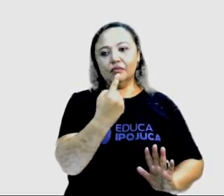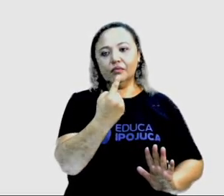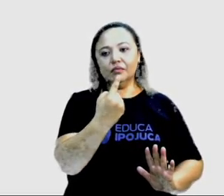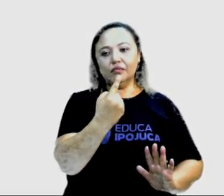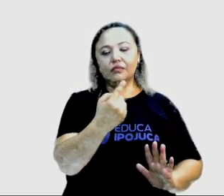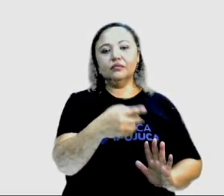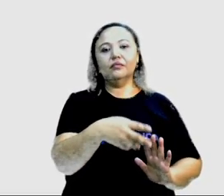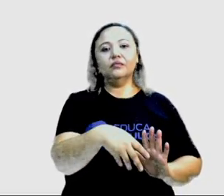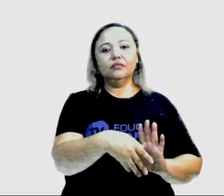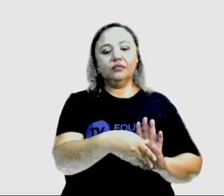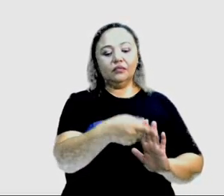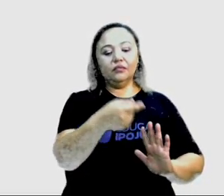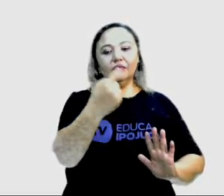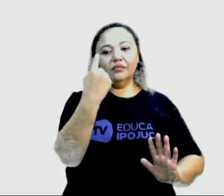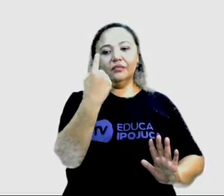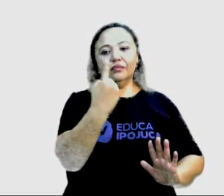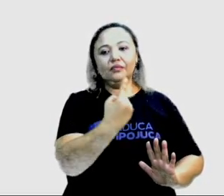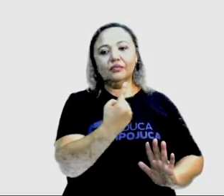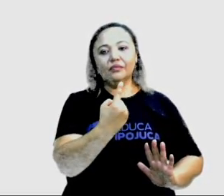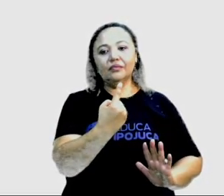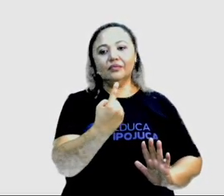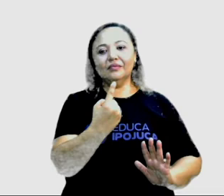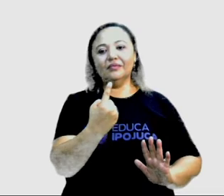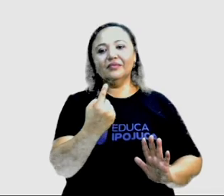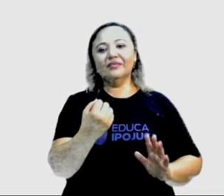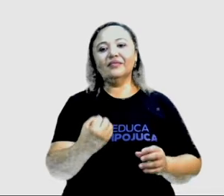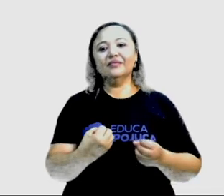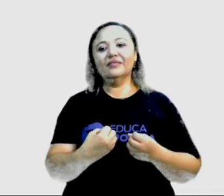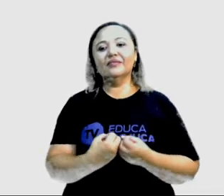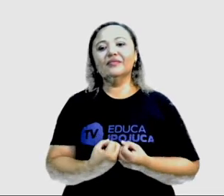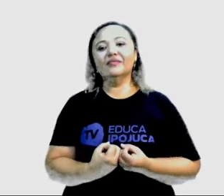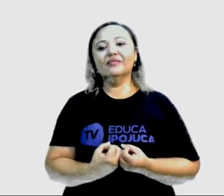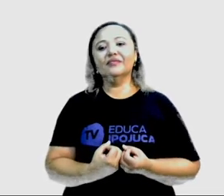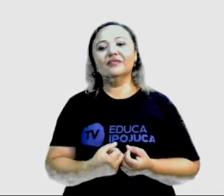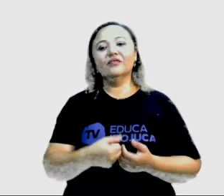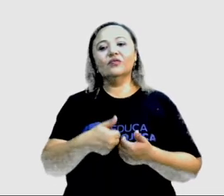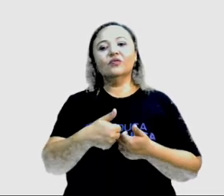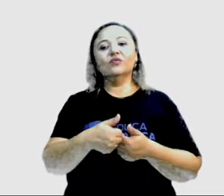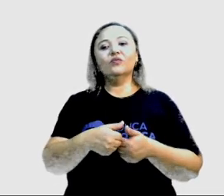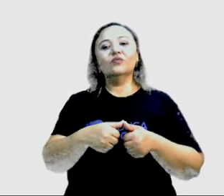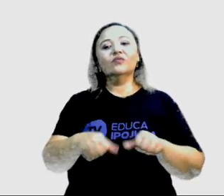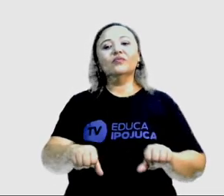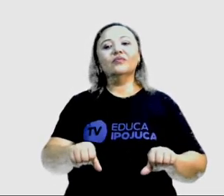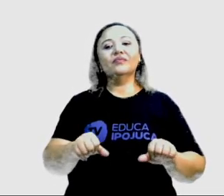2 lápis, tiro 1 e dou para a tia Raquel. Com quanto eu vou ficar?